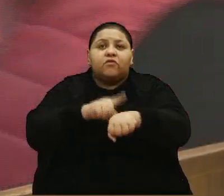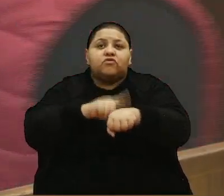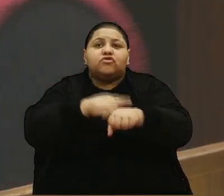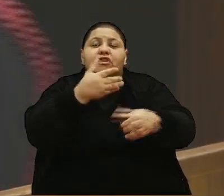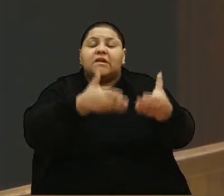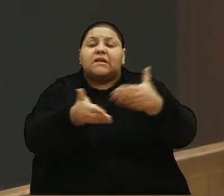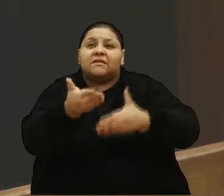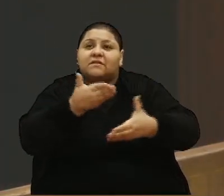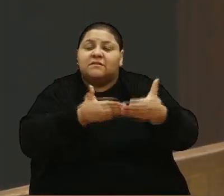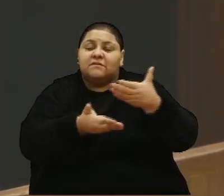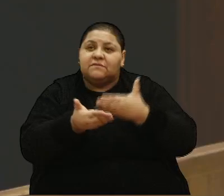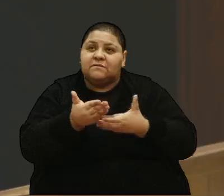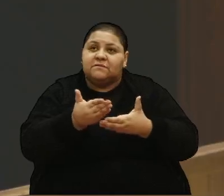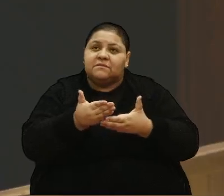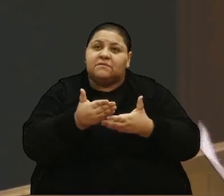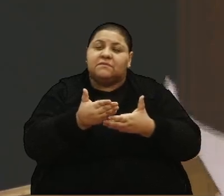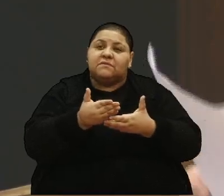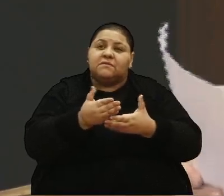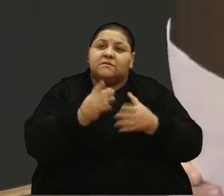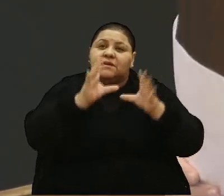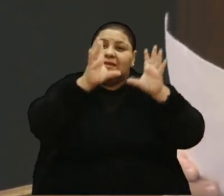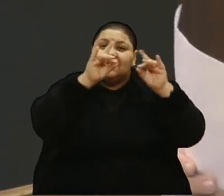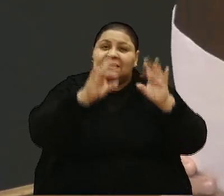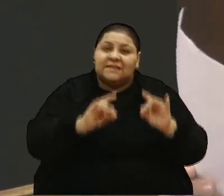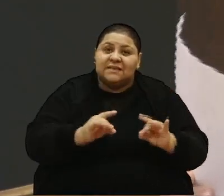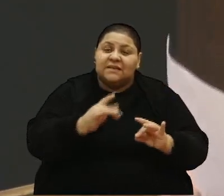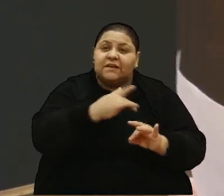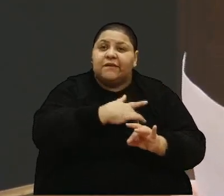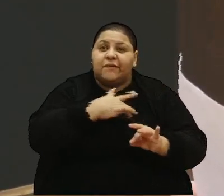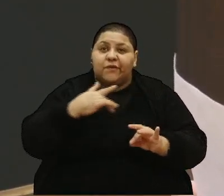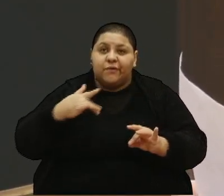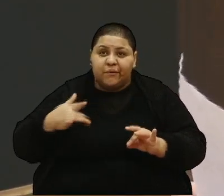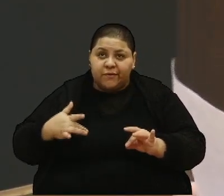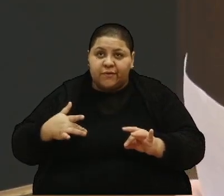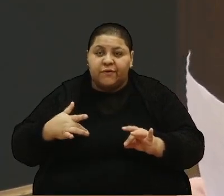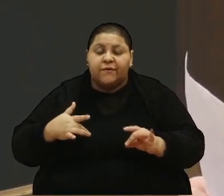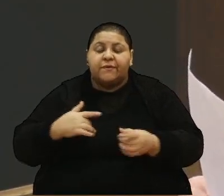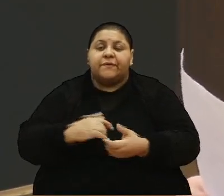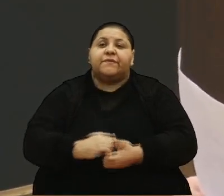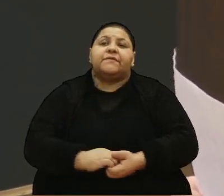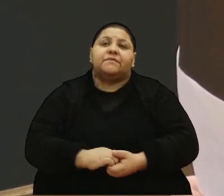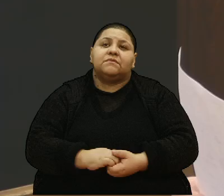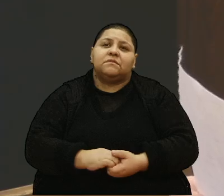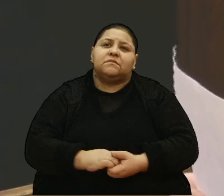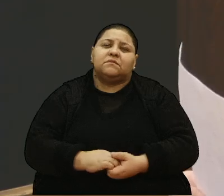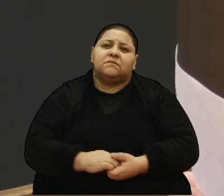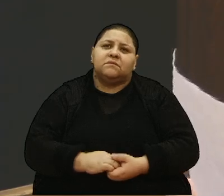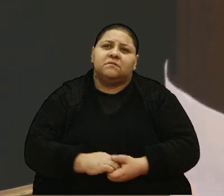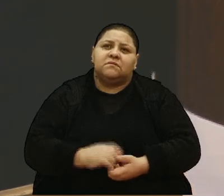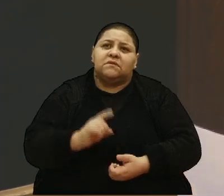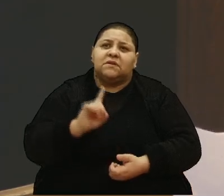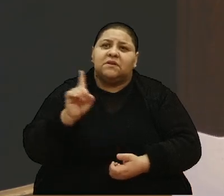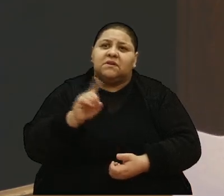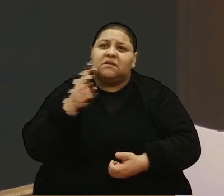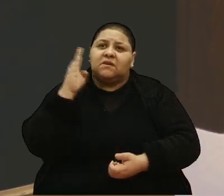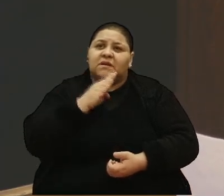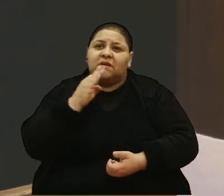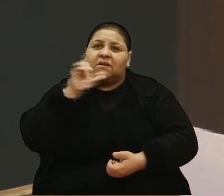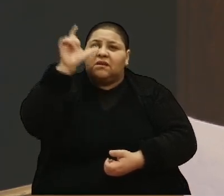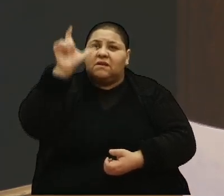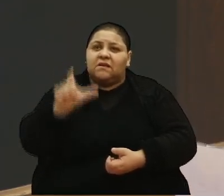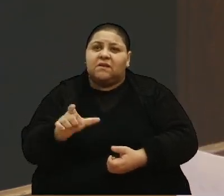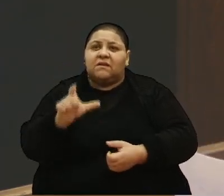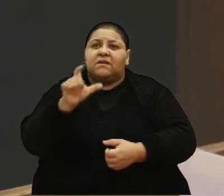atendimento das especificações de saúde. Então vamos lá. Quando for não urgente, a pessoa vai